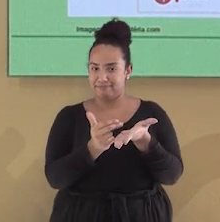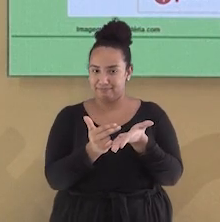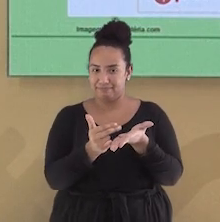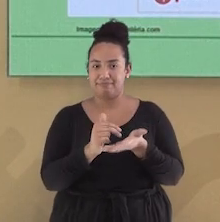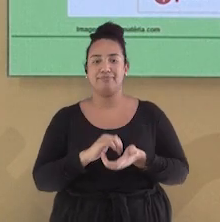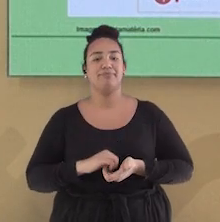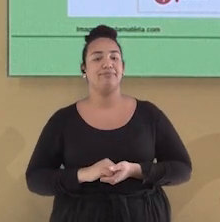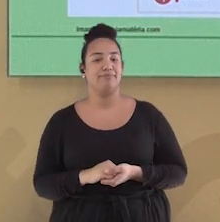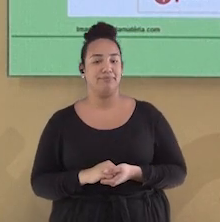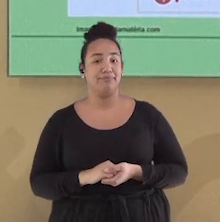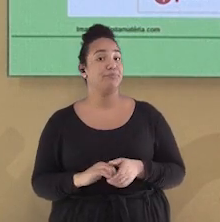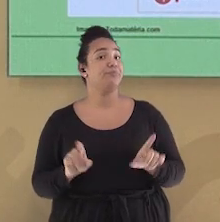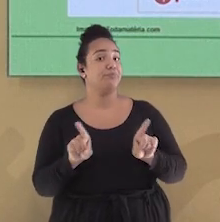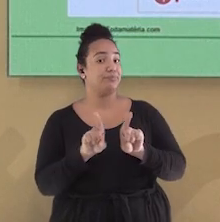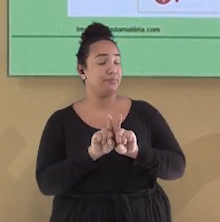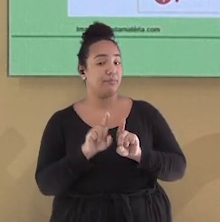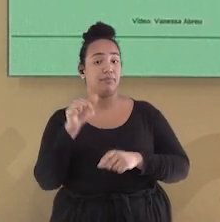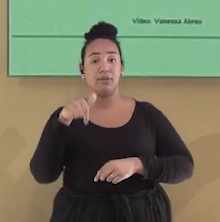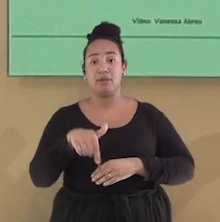no papel.